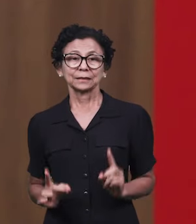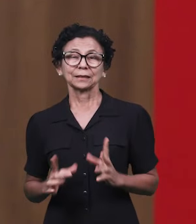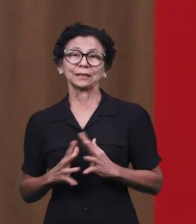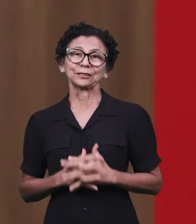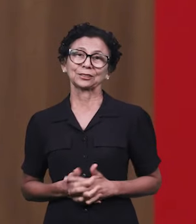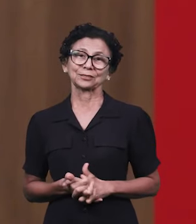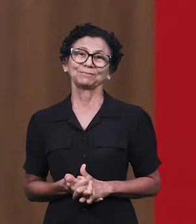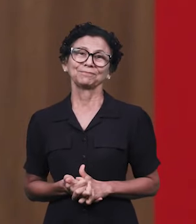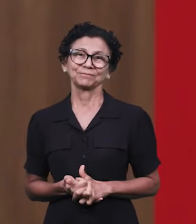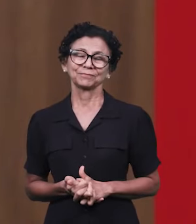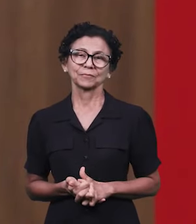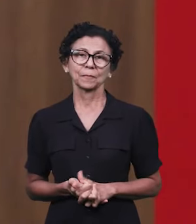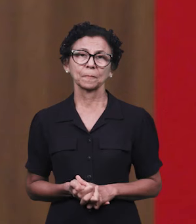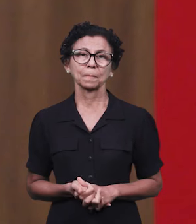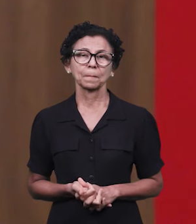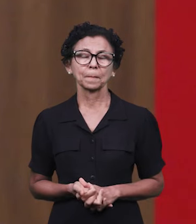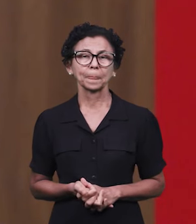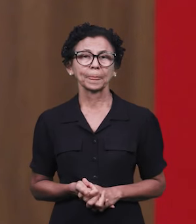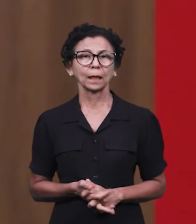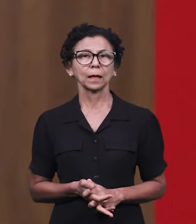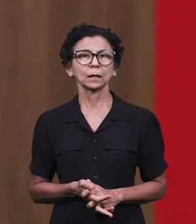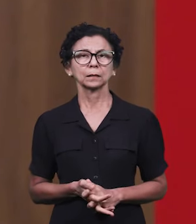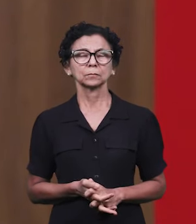se sentir isolado pela